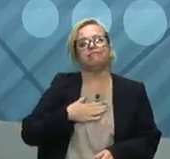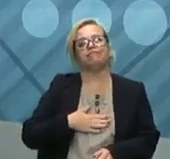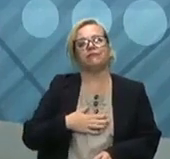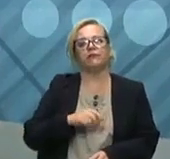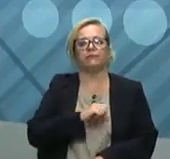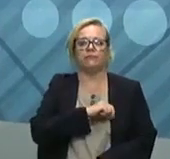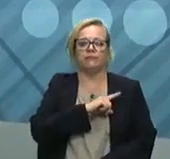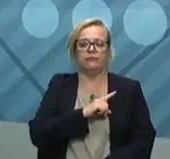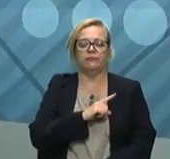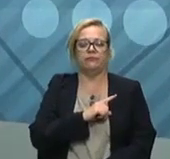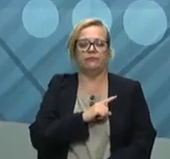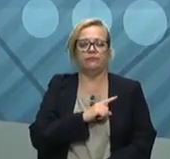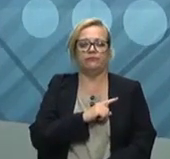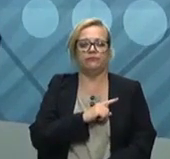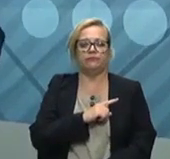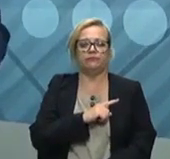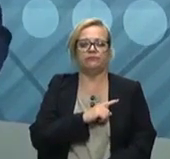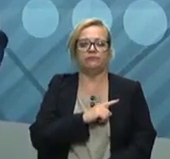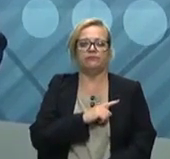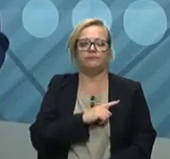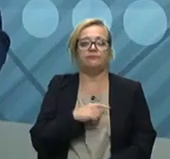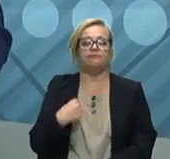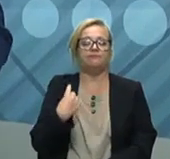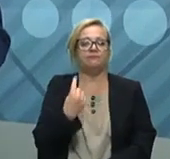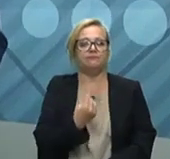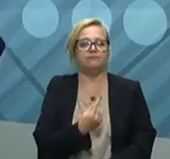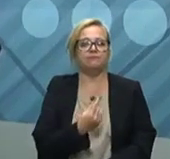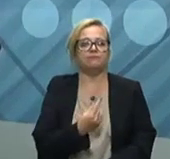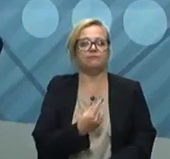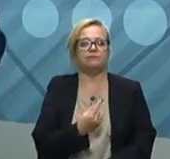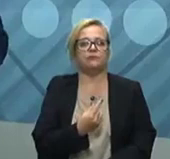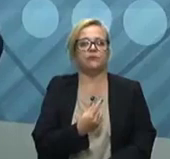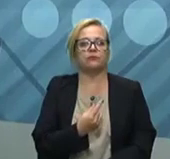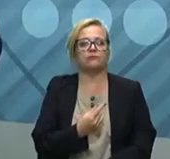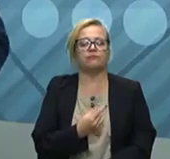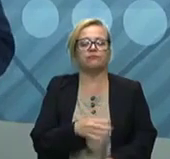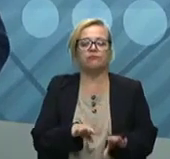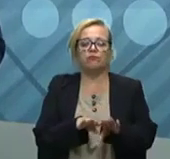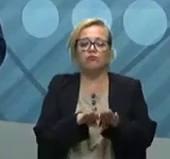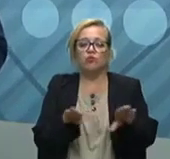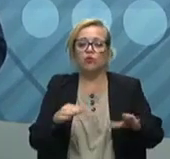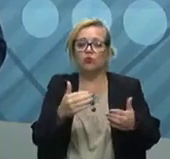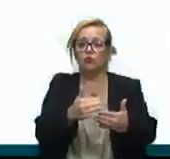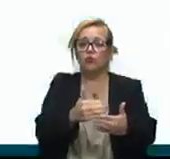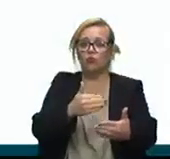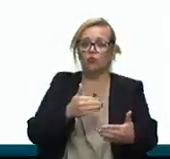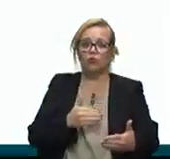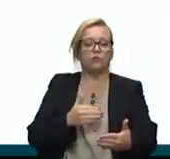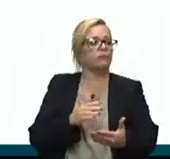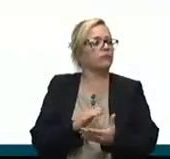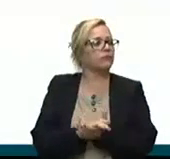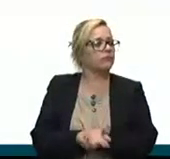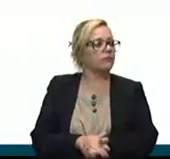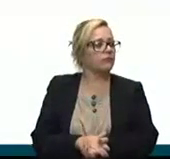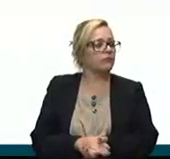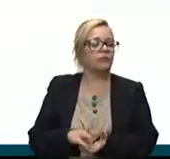à remuneração. Para tanto, nós vamos tratar das retas de regressão. Acompanhe comigo no